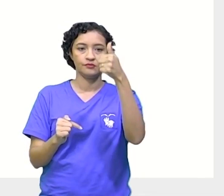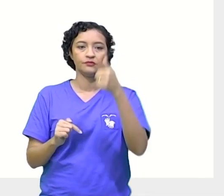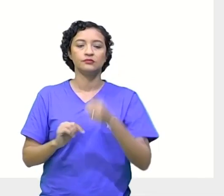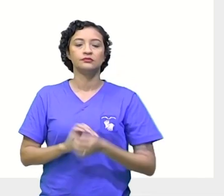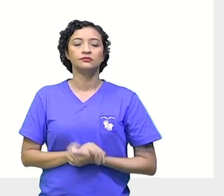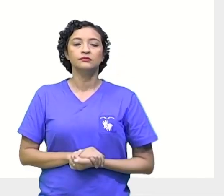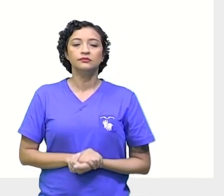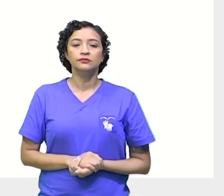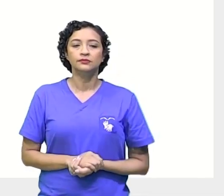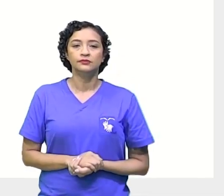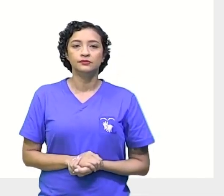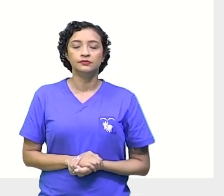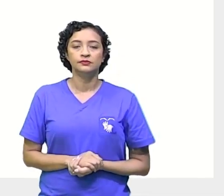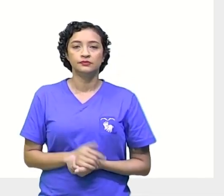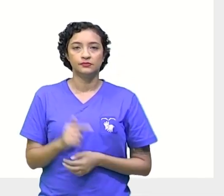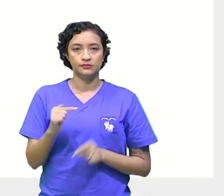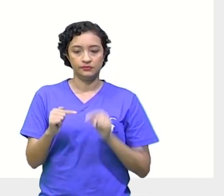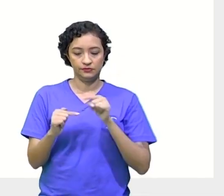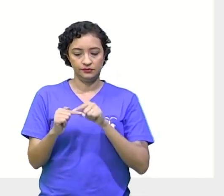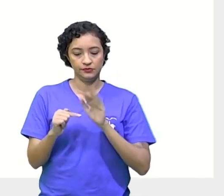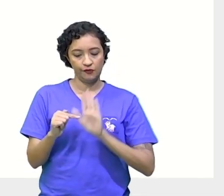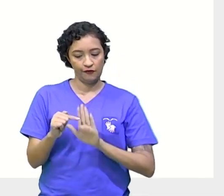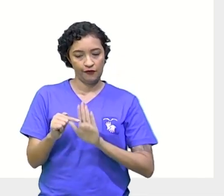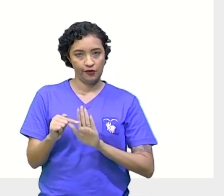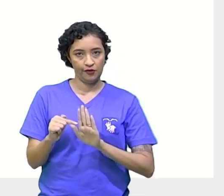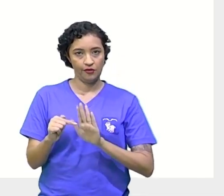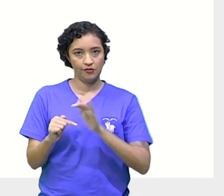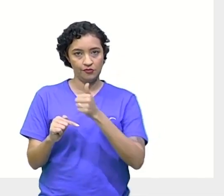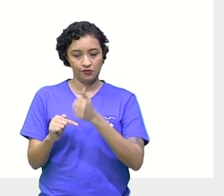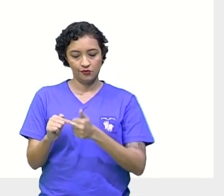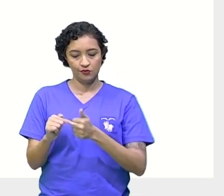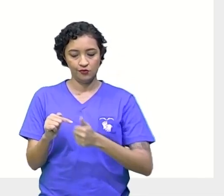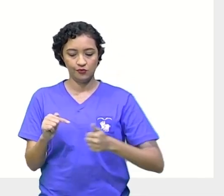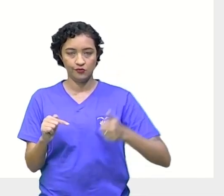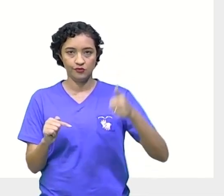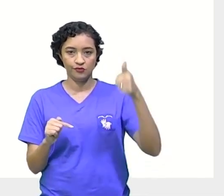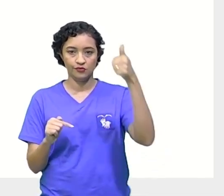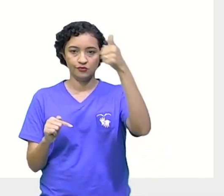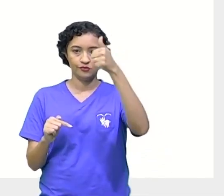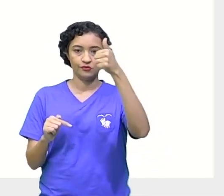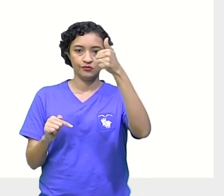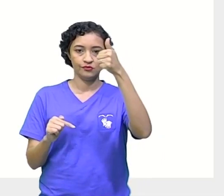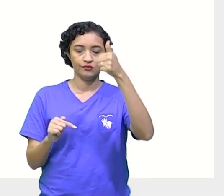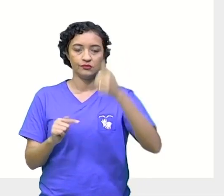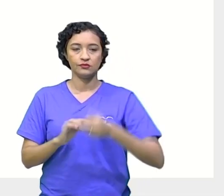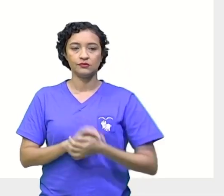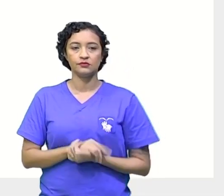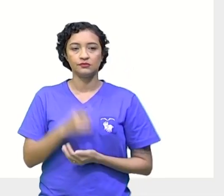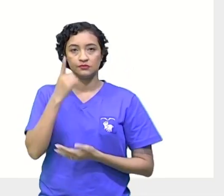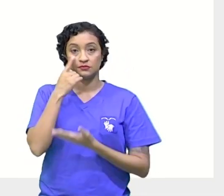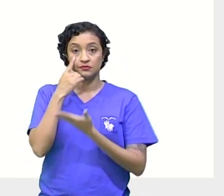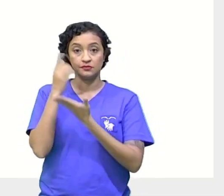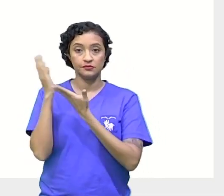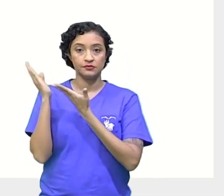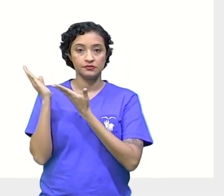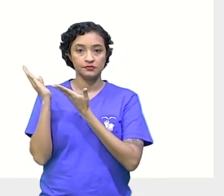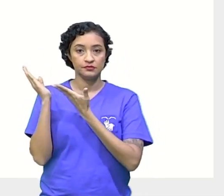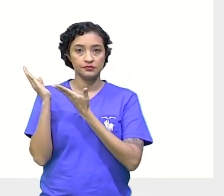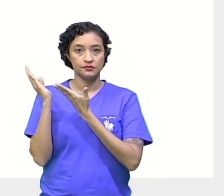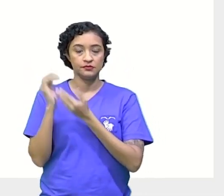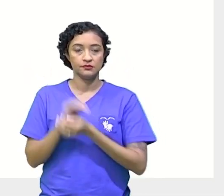do 17 o 7 fica e um sobe e um com mais